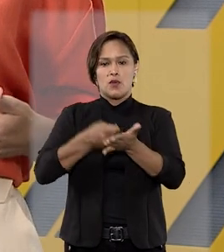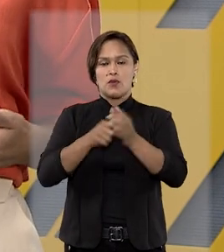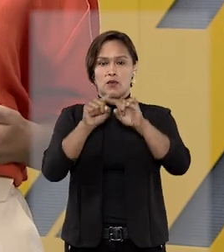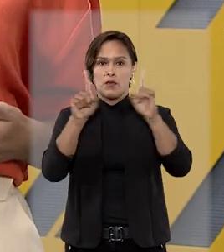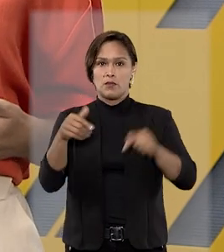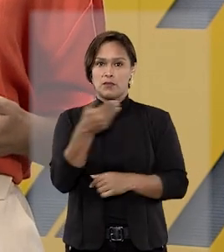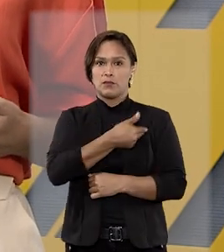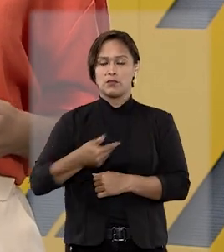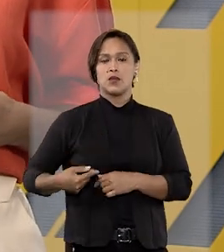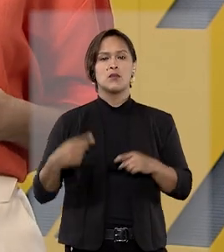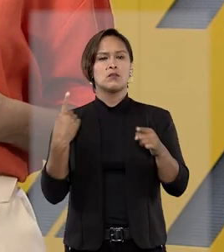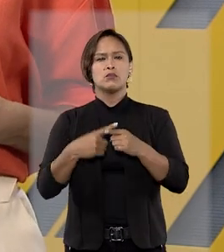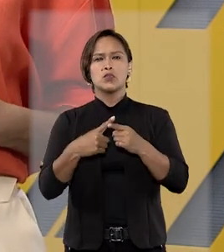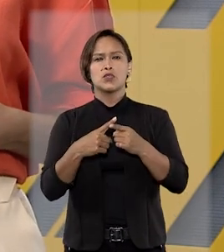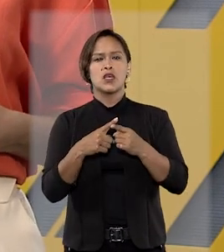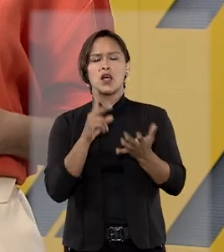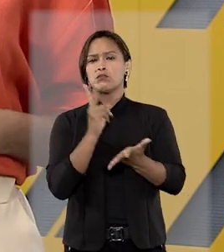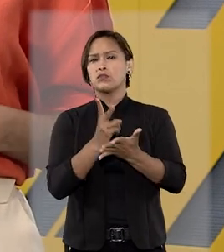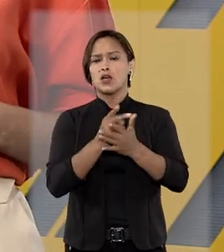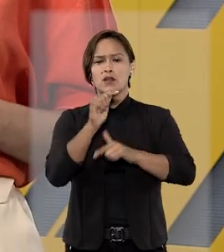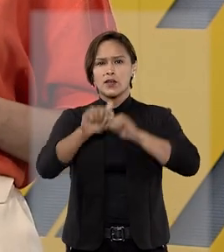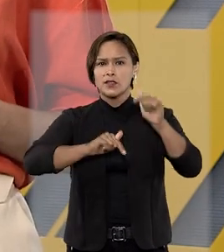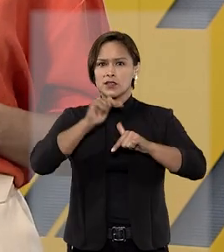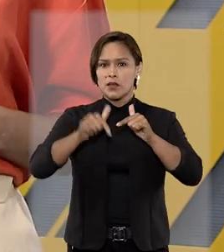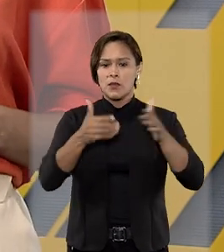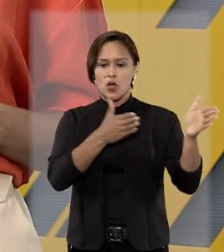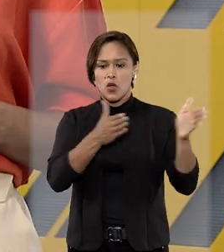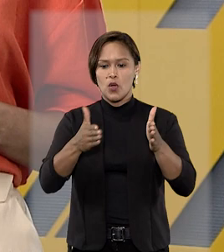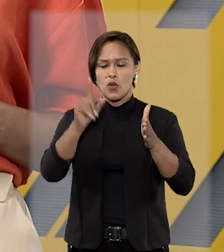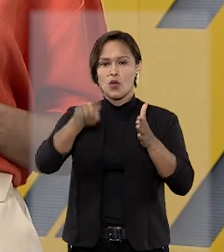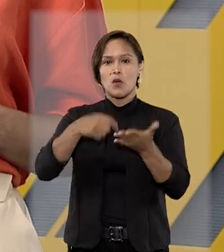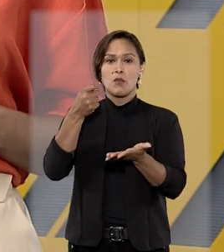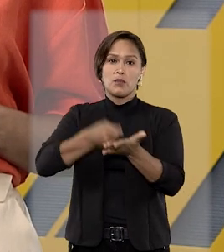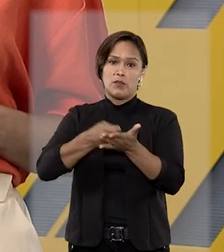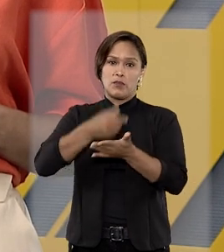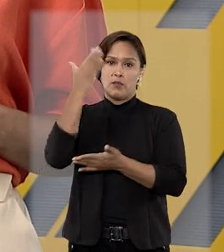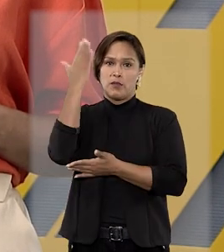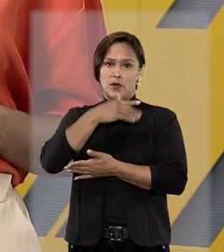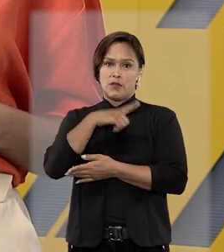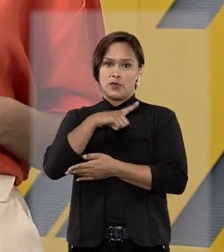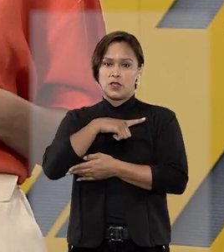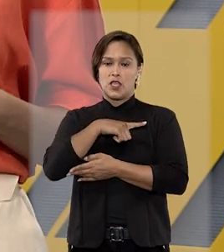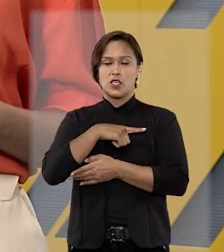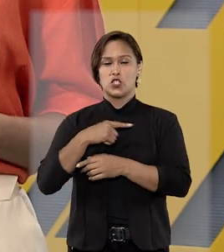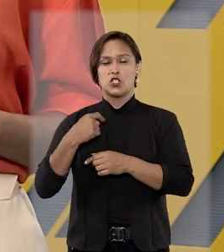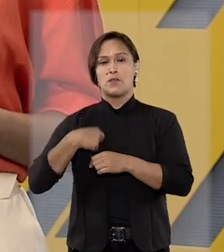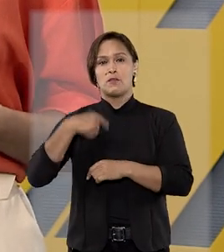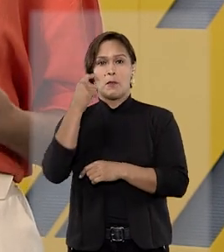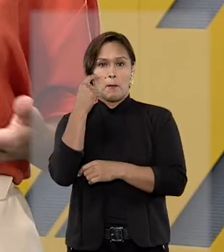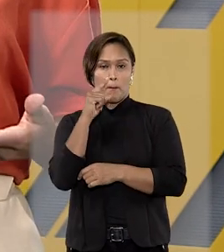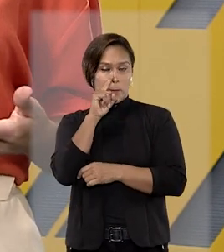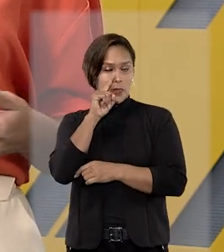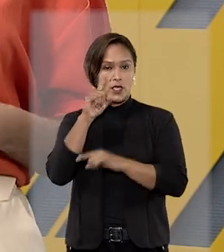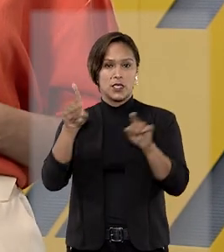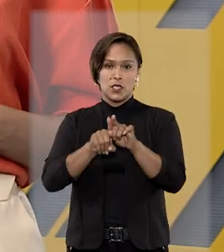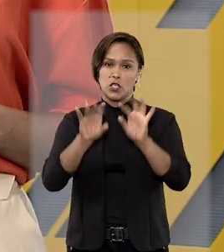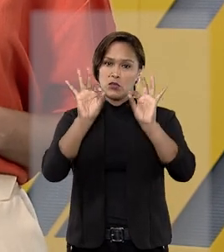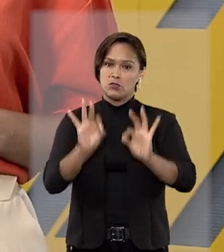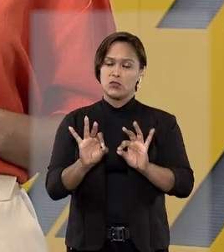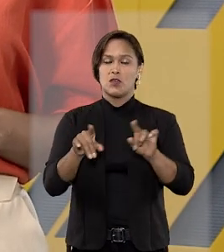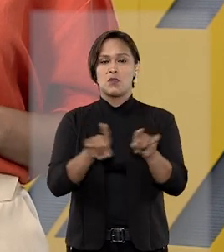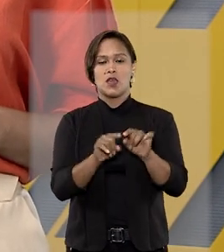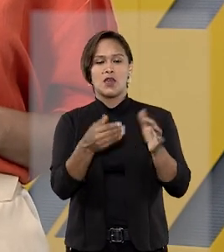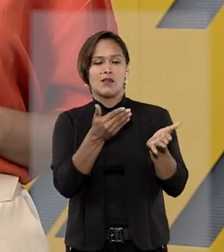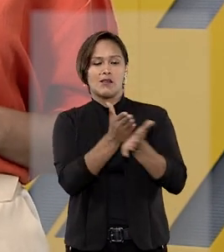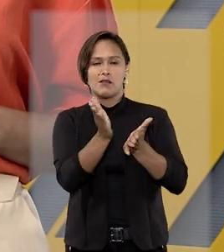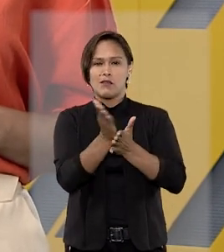à servidora porque ela não esteve submetida a trabalho em local comprovadamente considerado insalubre, nem tampouco